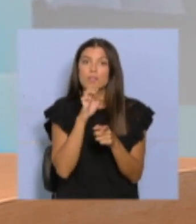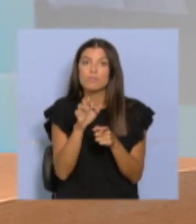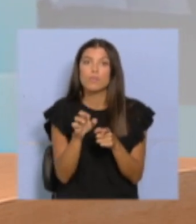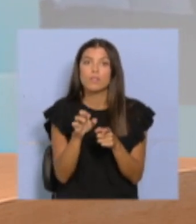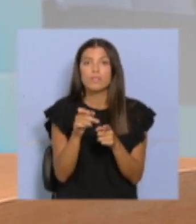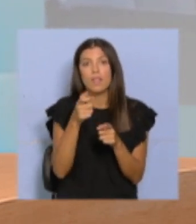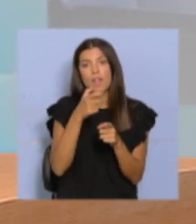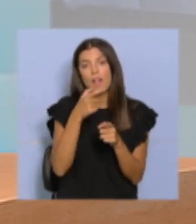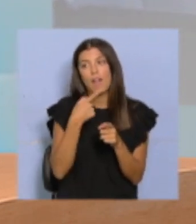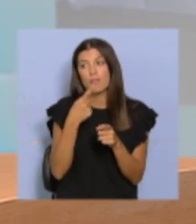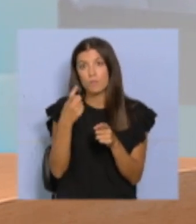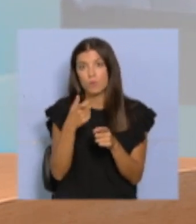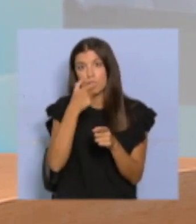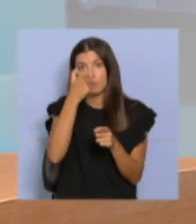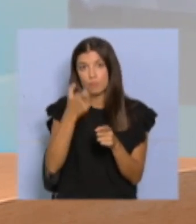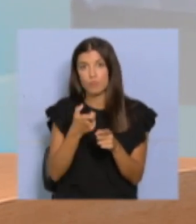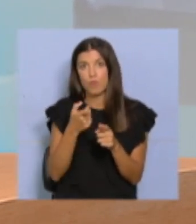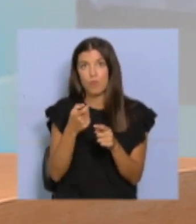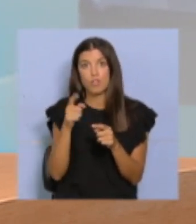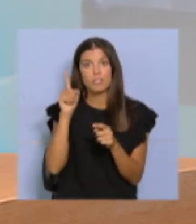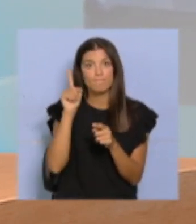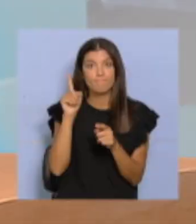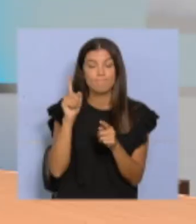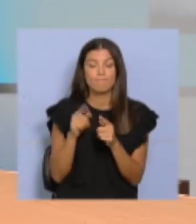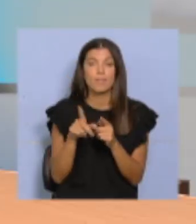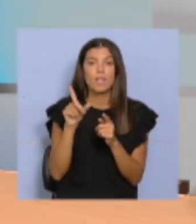coloquem e no fundo, para que,